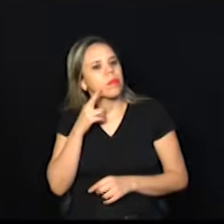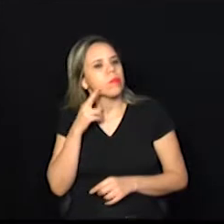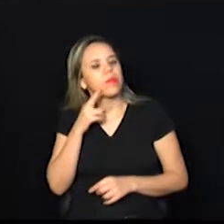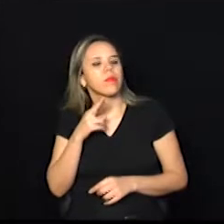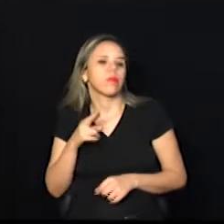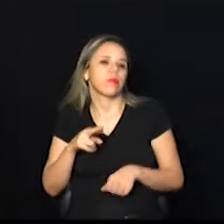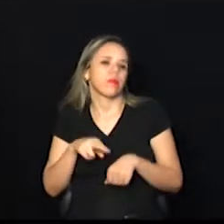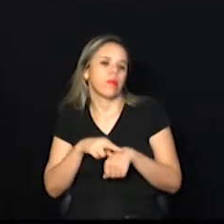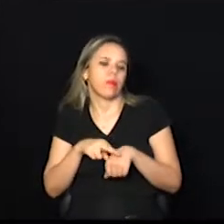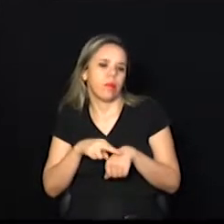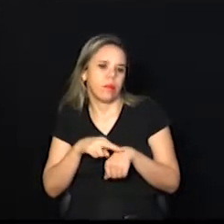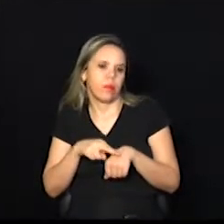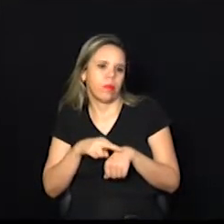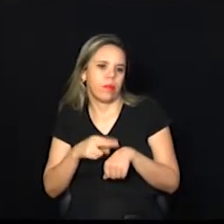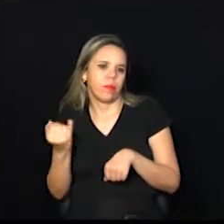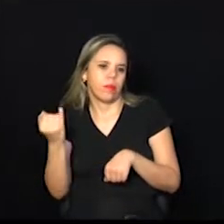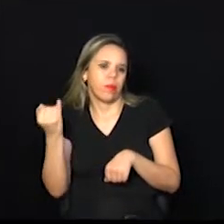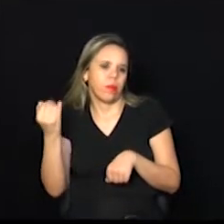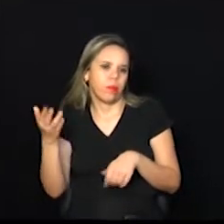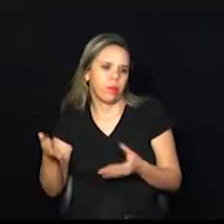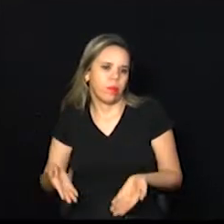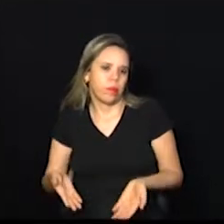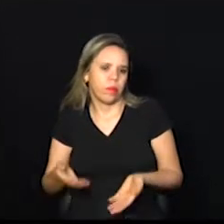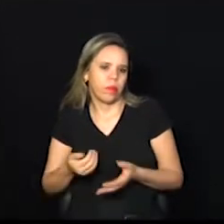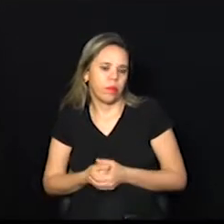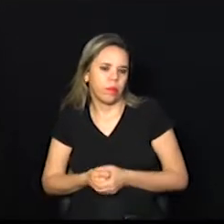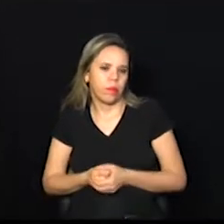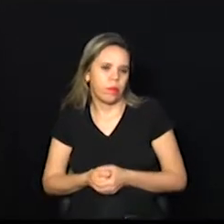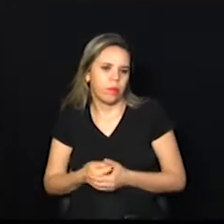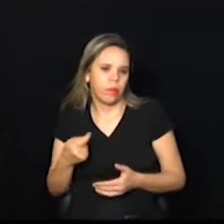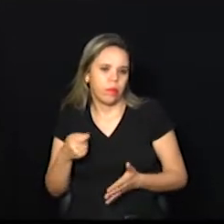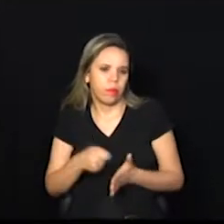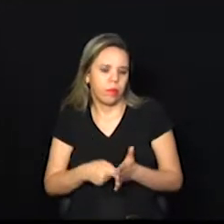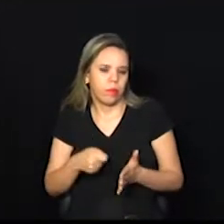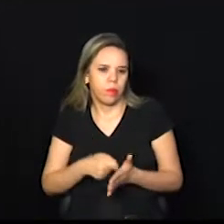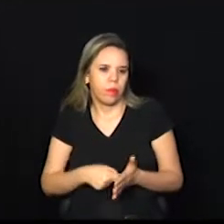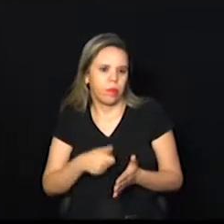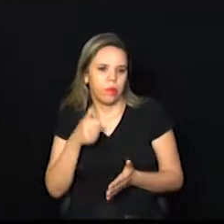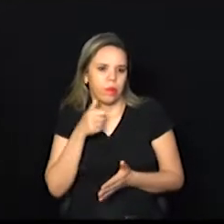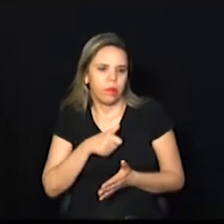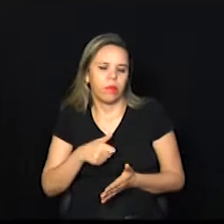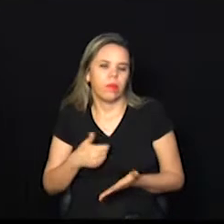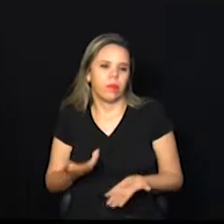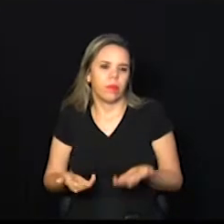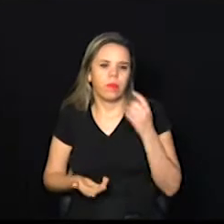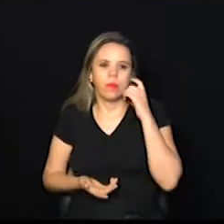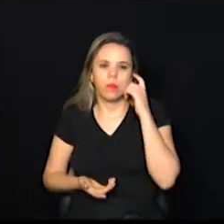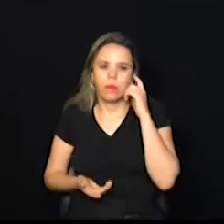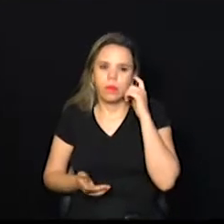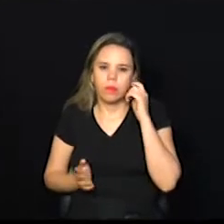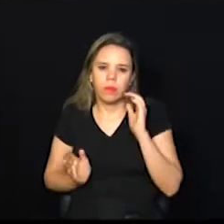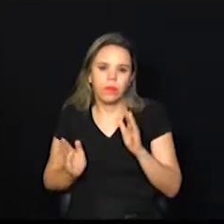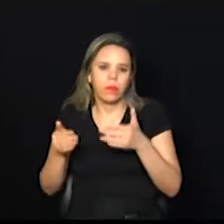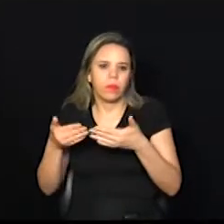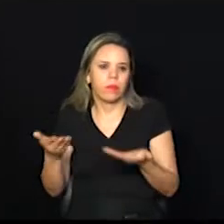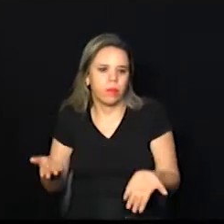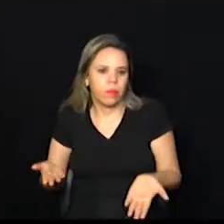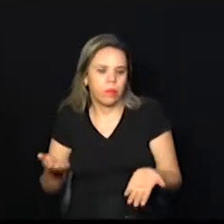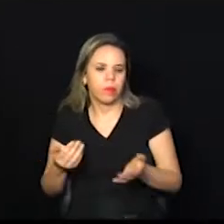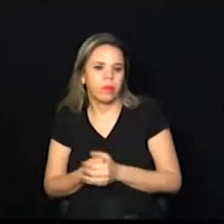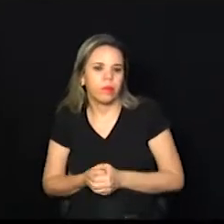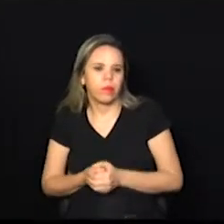muito importante para a gente da coordenadoria e para a política pública da mulher, que a gente focou na questão